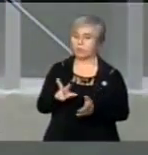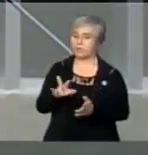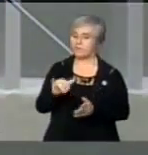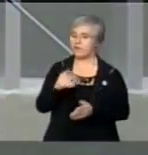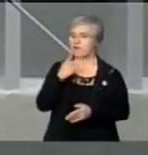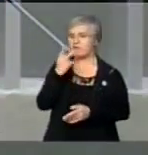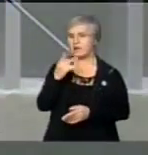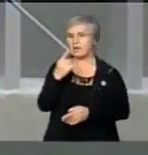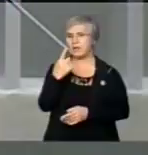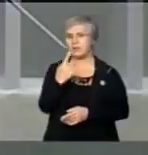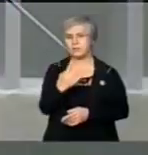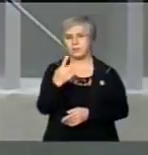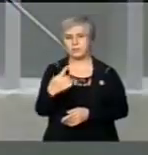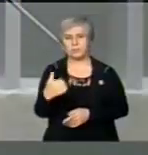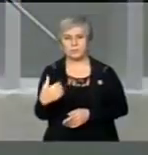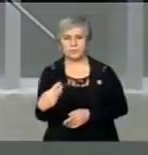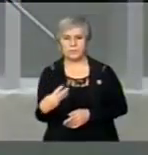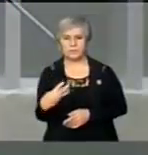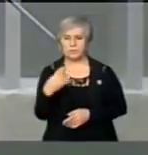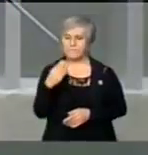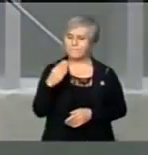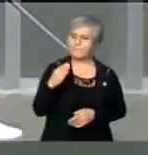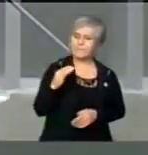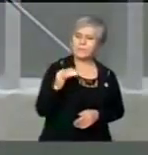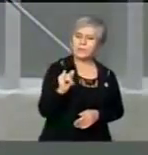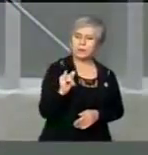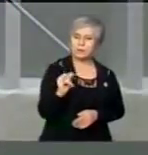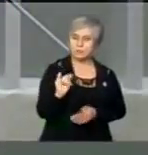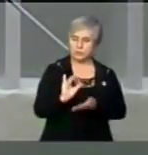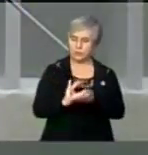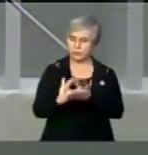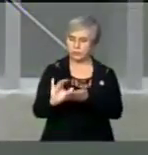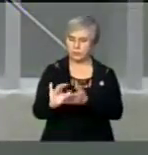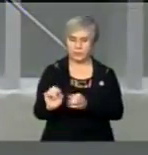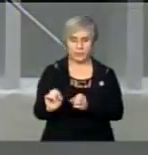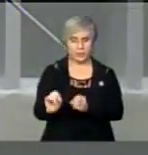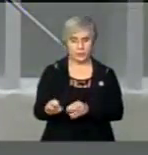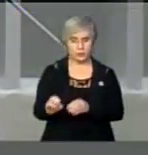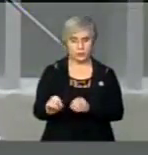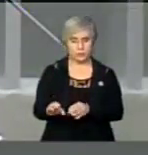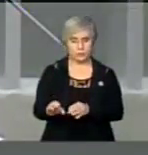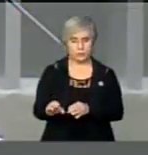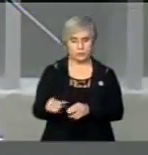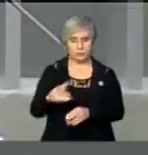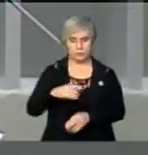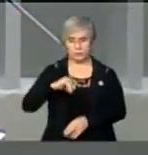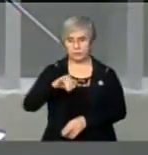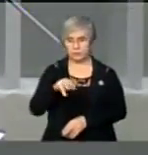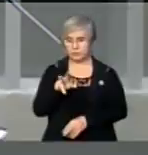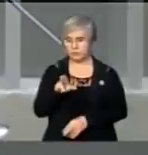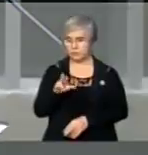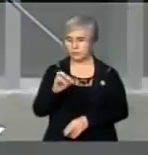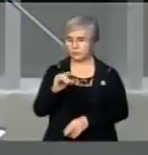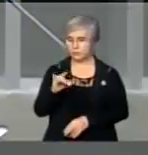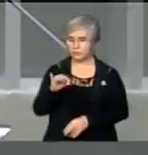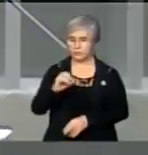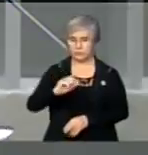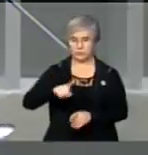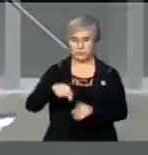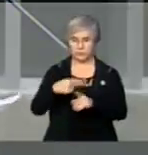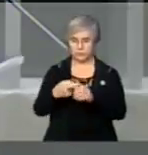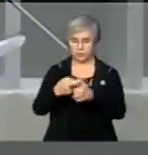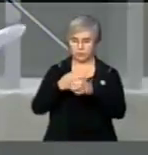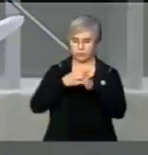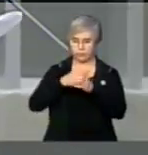falando em 113 bilhões para a educação e com juros e amortização da dívida a gente vai